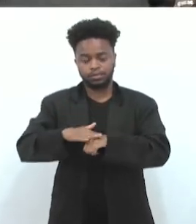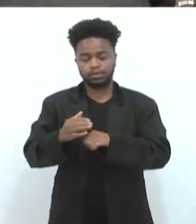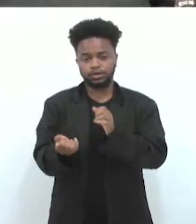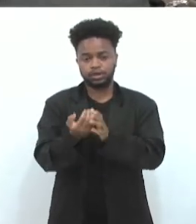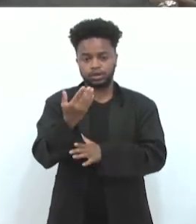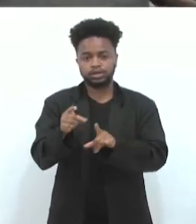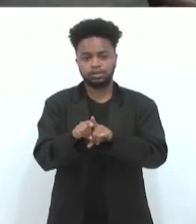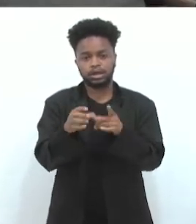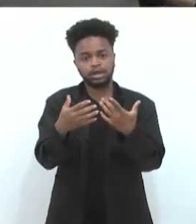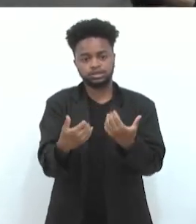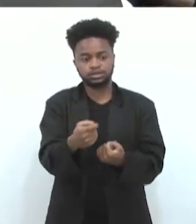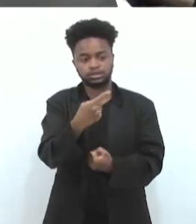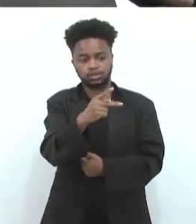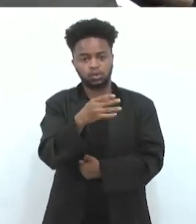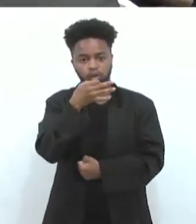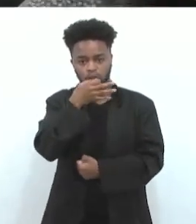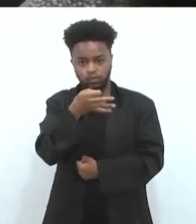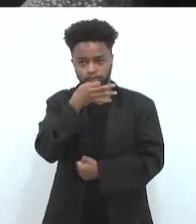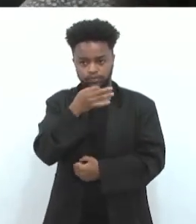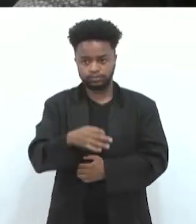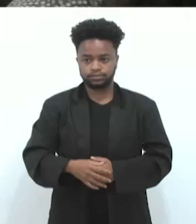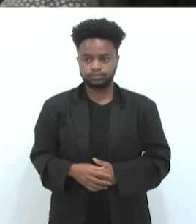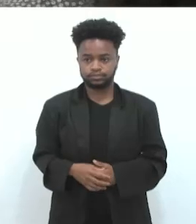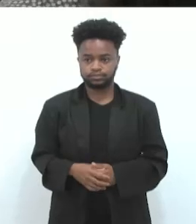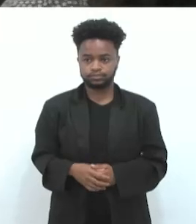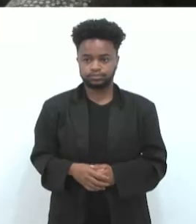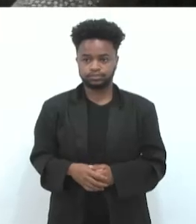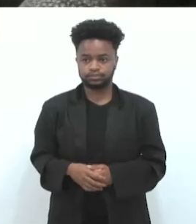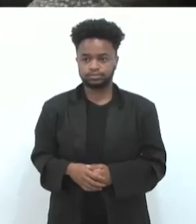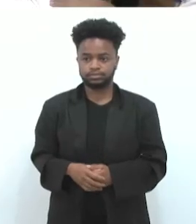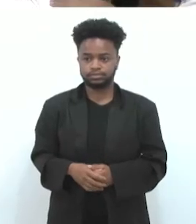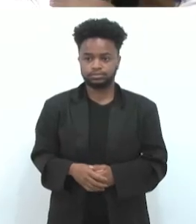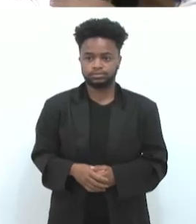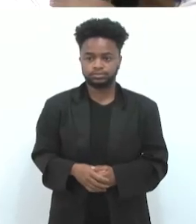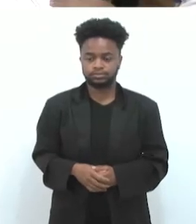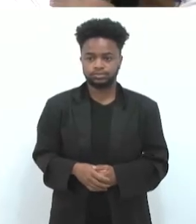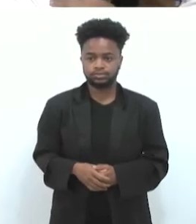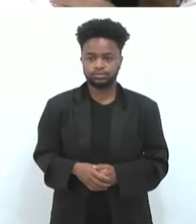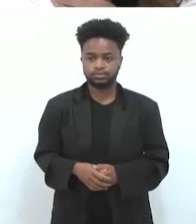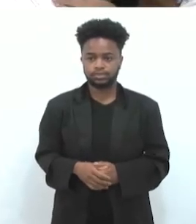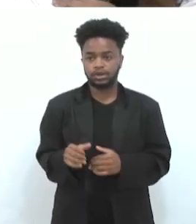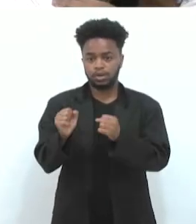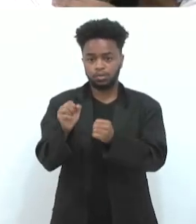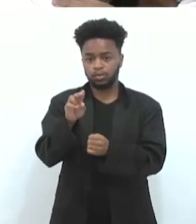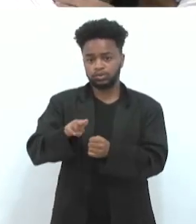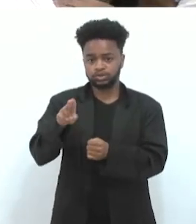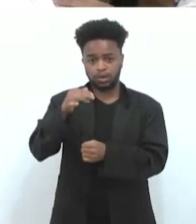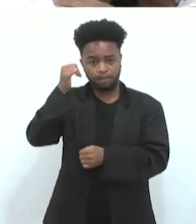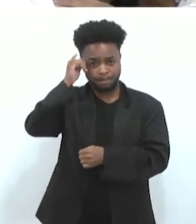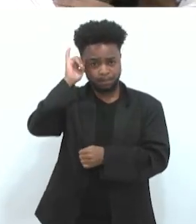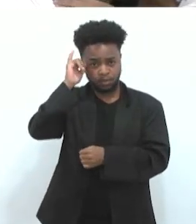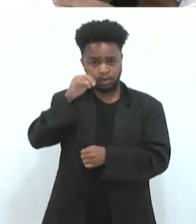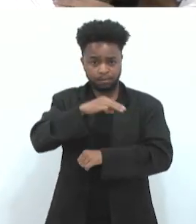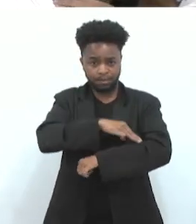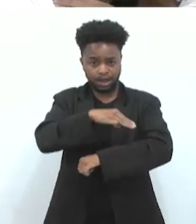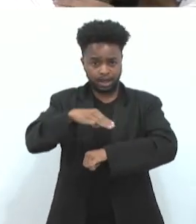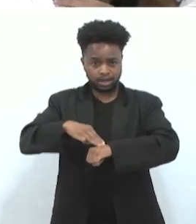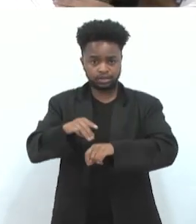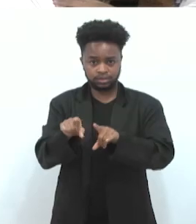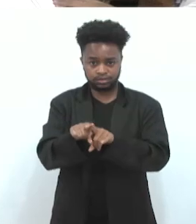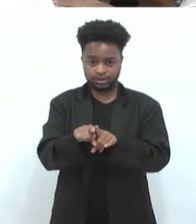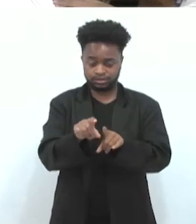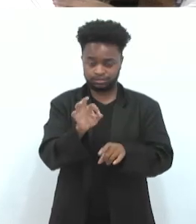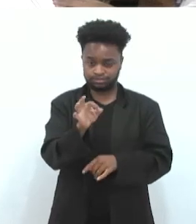deputada Élica. Projeto de lei, os brutos também amam, né? Que pode ser aplicado aos bois de Macaé também, não só aos animais de estimação.